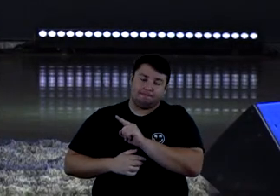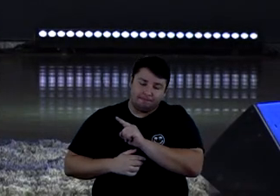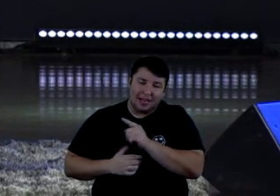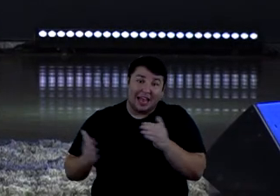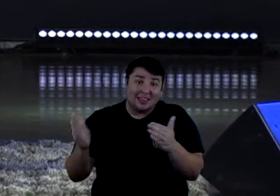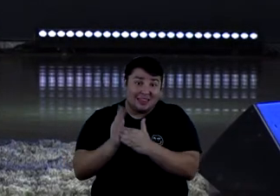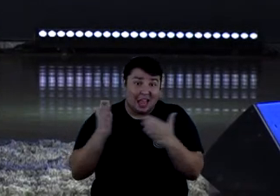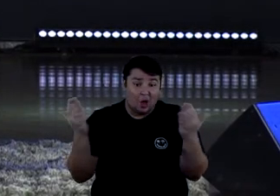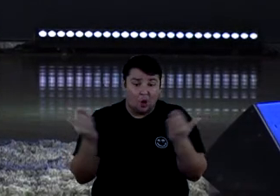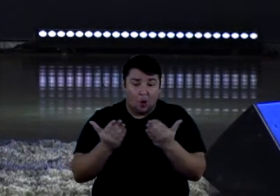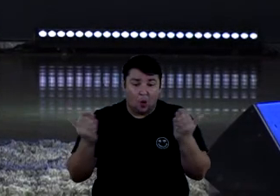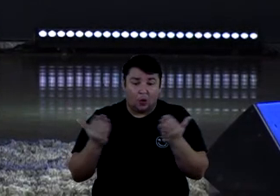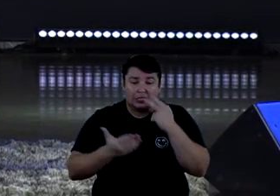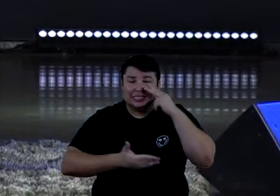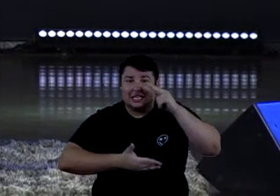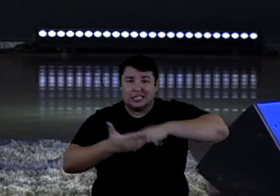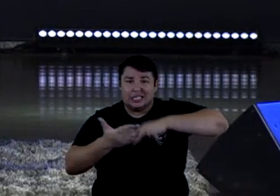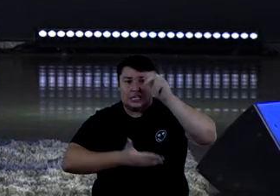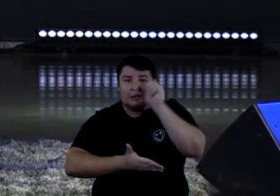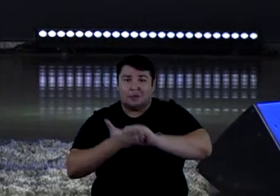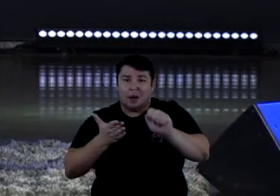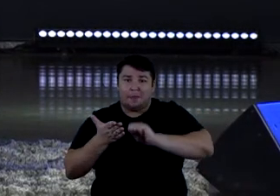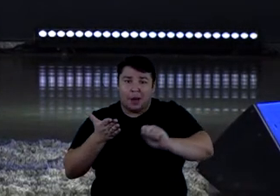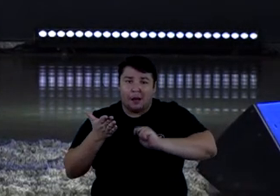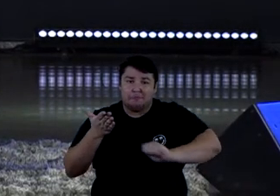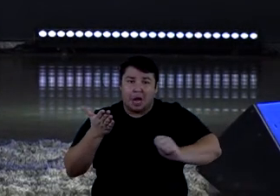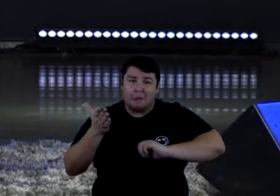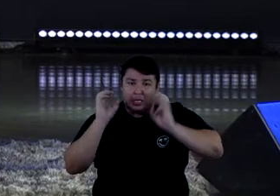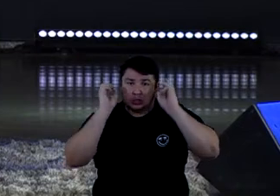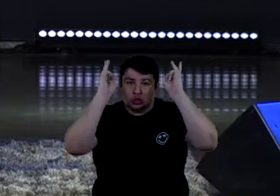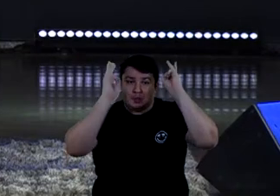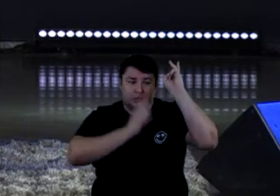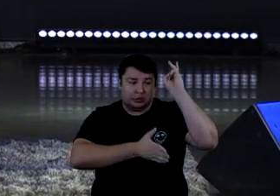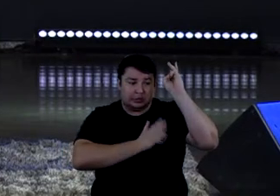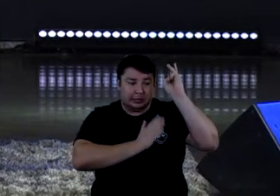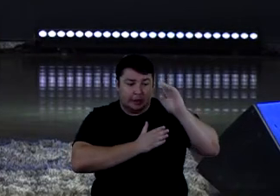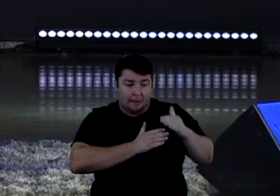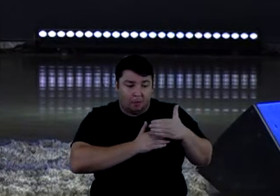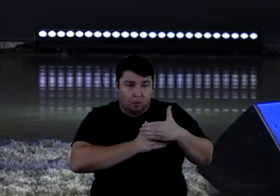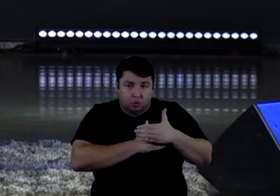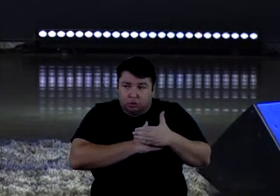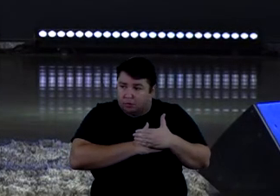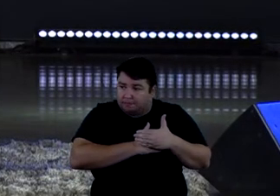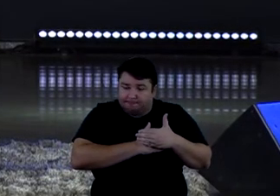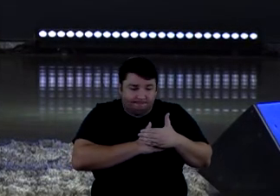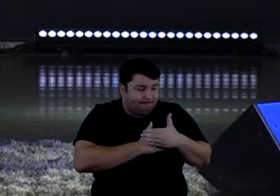Até hoje, quando eles leem os escritos de Moisés, seu coração está coberto por esse véu.